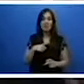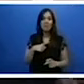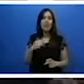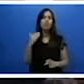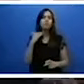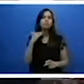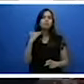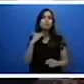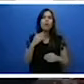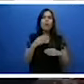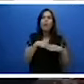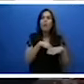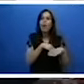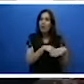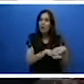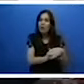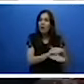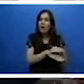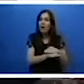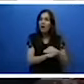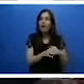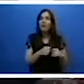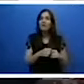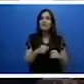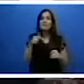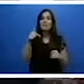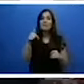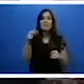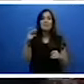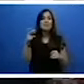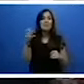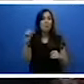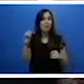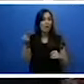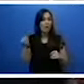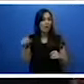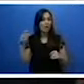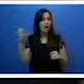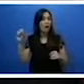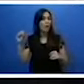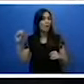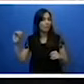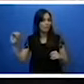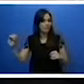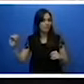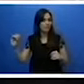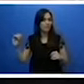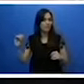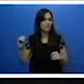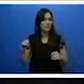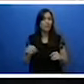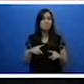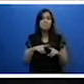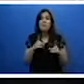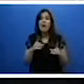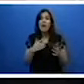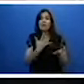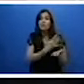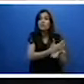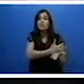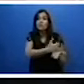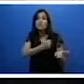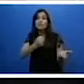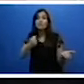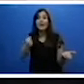poupança com R$ 750,80. Deste valor, ele vai tirar, olha a